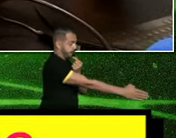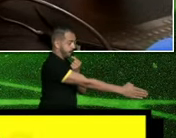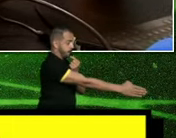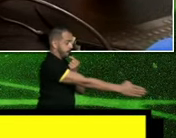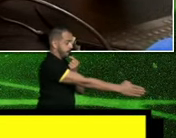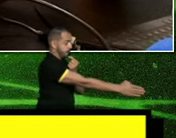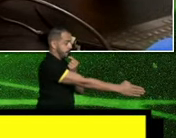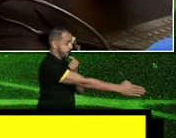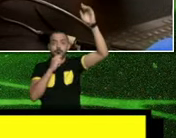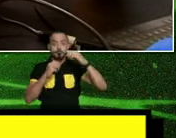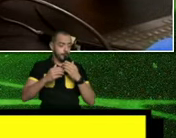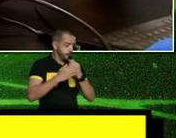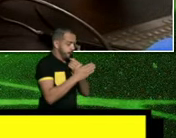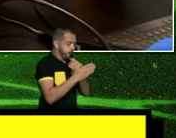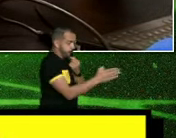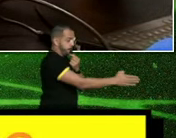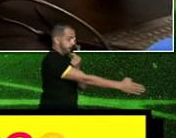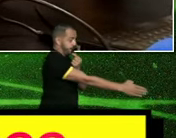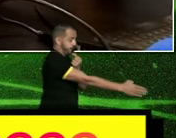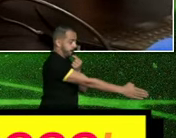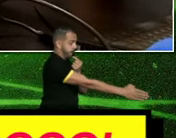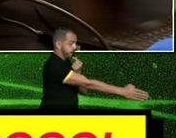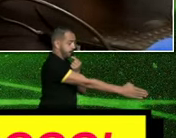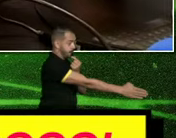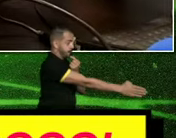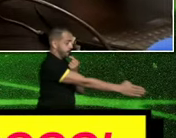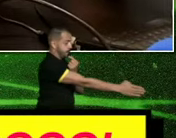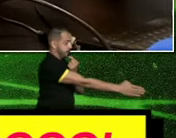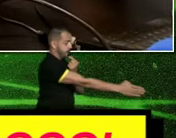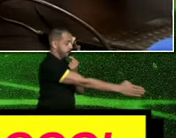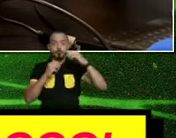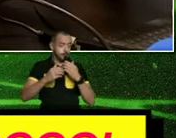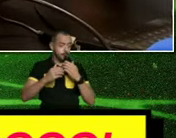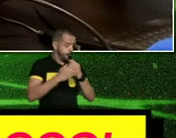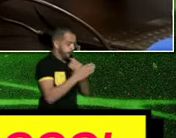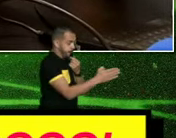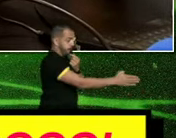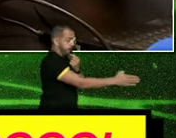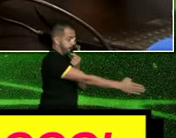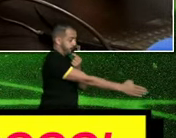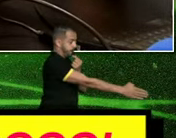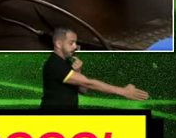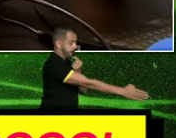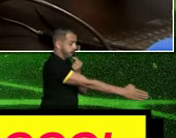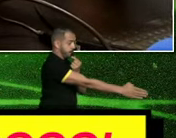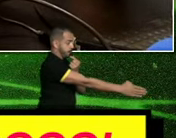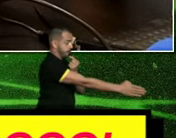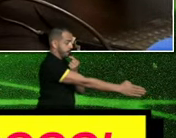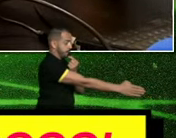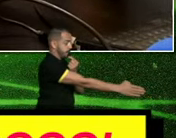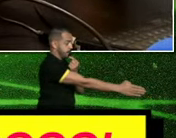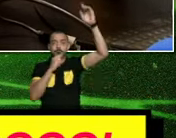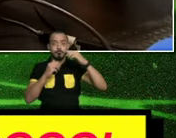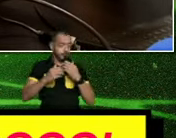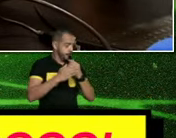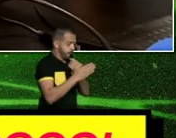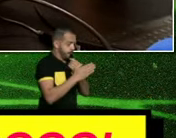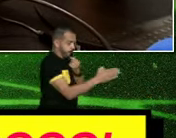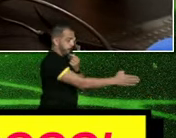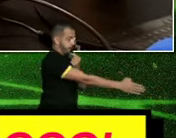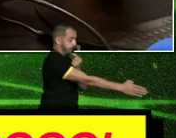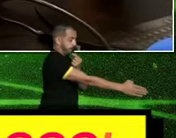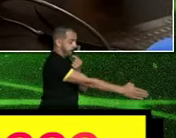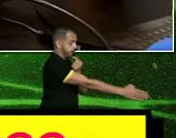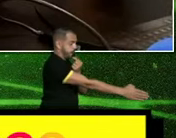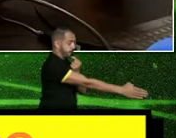Maluquinho não mas o maluco Saria faz o gol de empate do galo o Atlético empata 20 minutos e